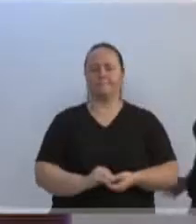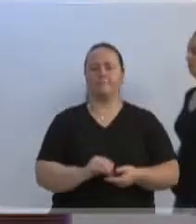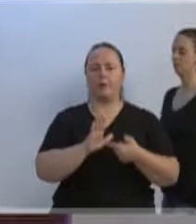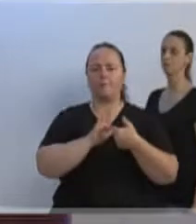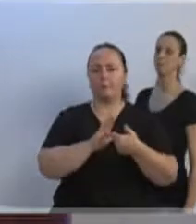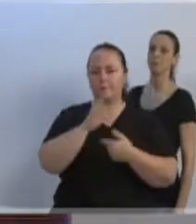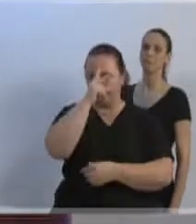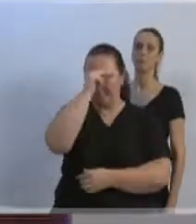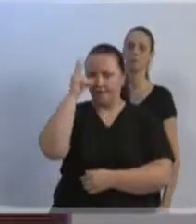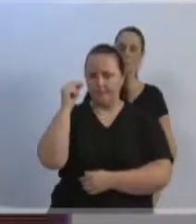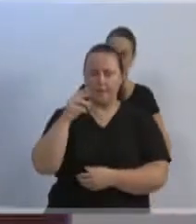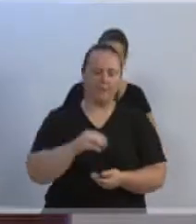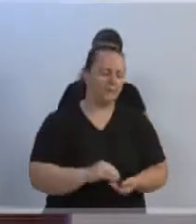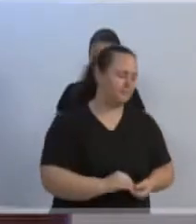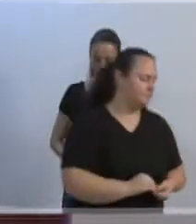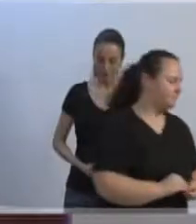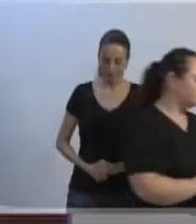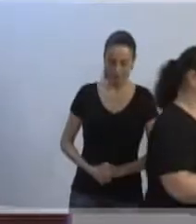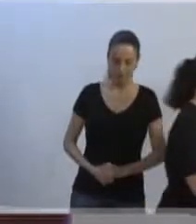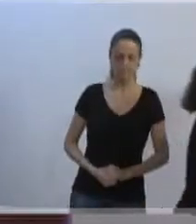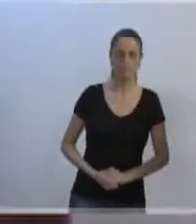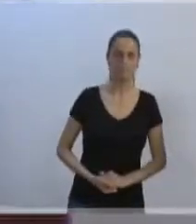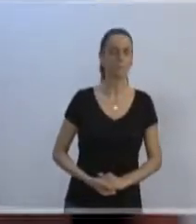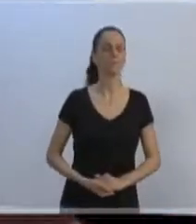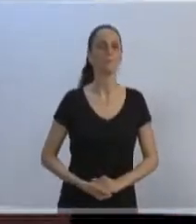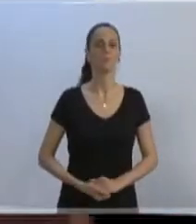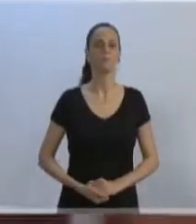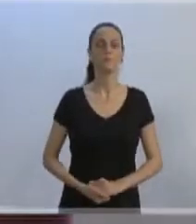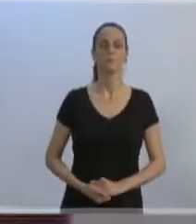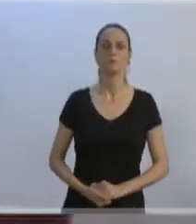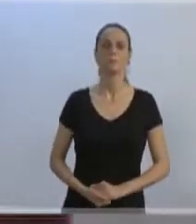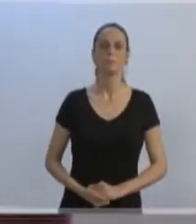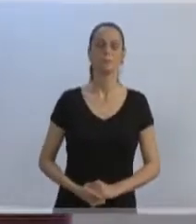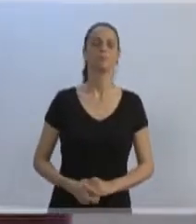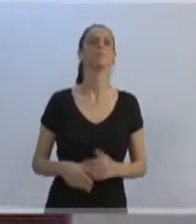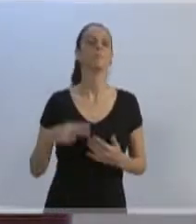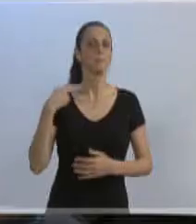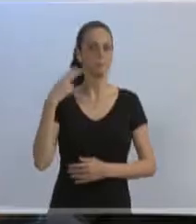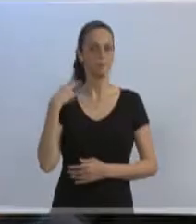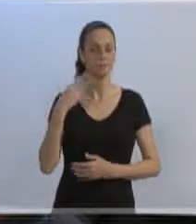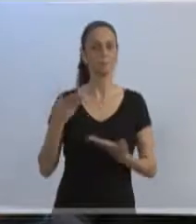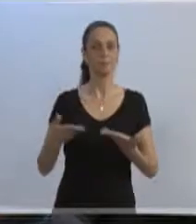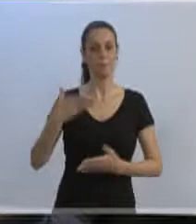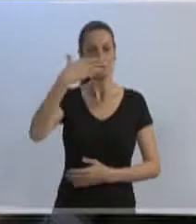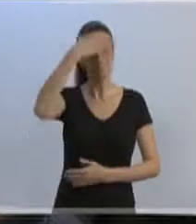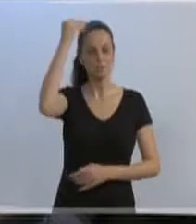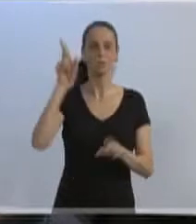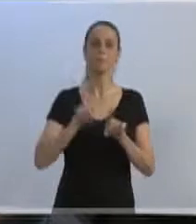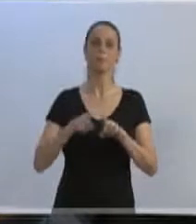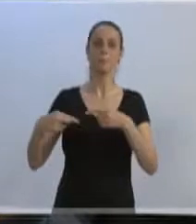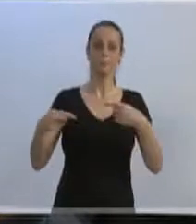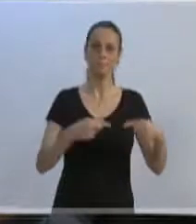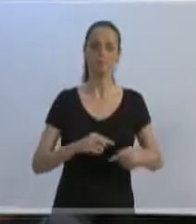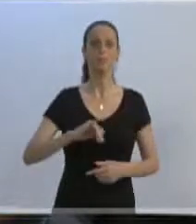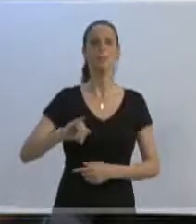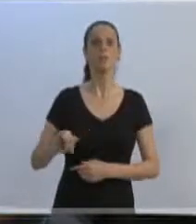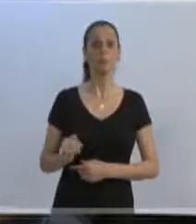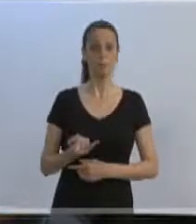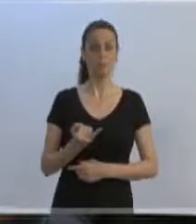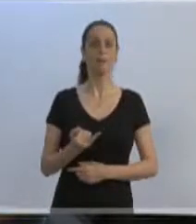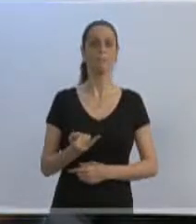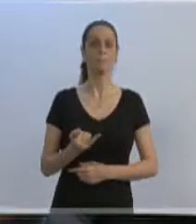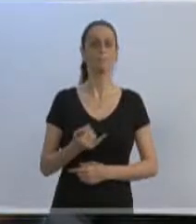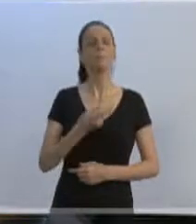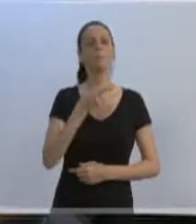pelo pelos vereadores a todos nós que lá estivemos vereador alexandre matias também a discussão quer aproveitar para dar novamente